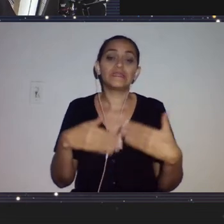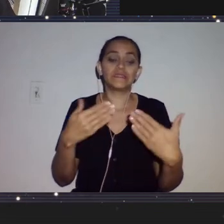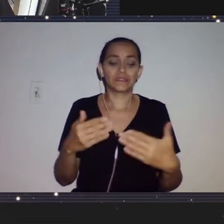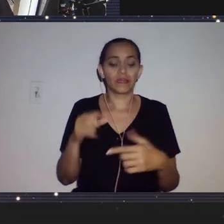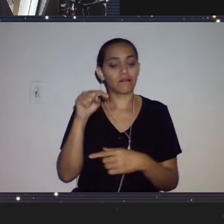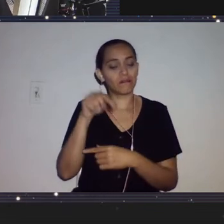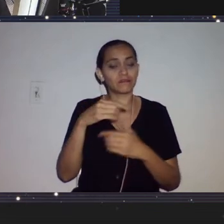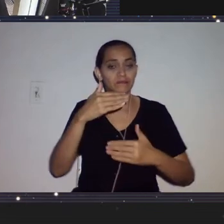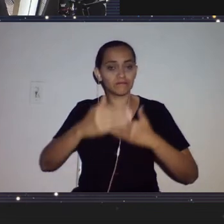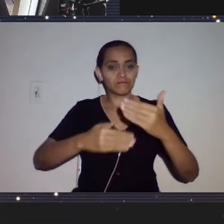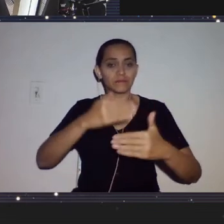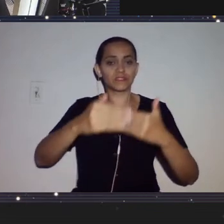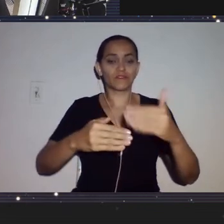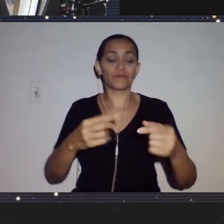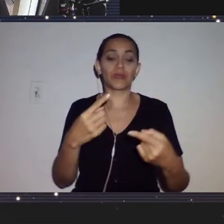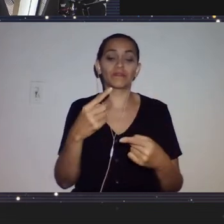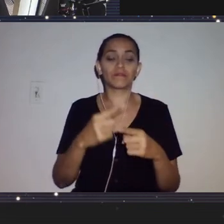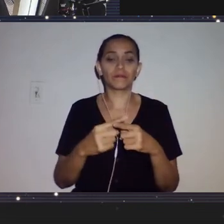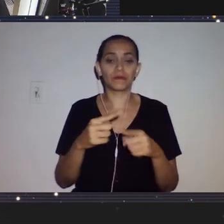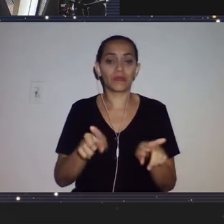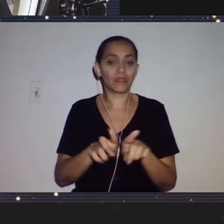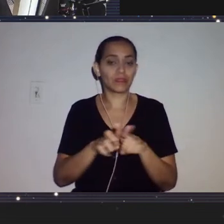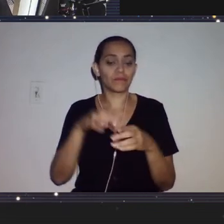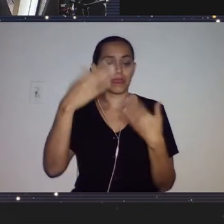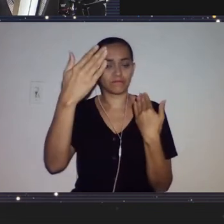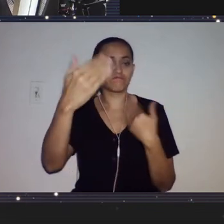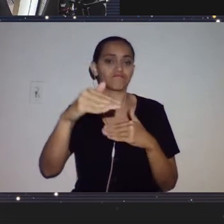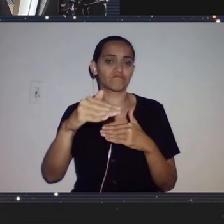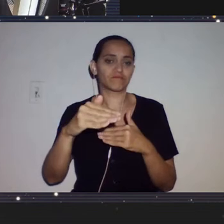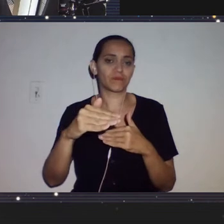talvez poderiam mostrar já domínio da área de computação, sabe?